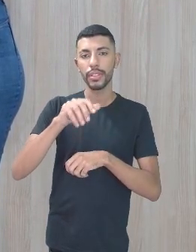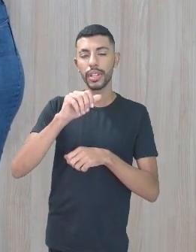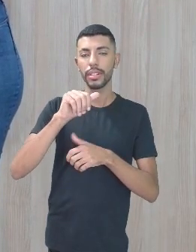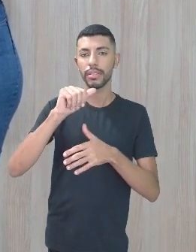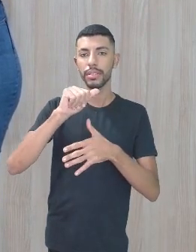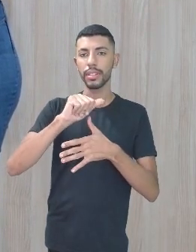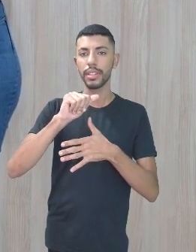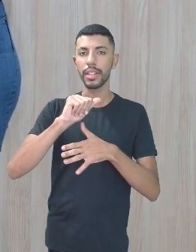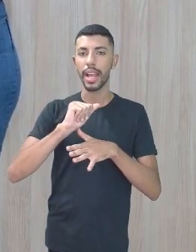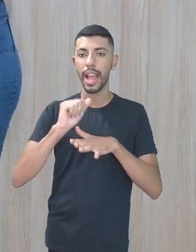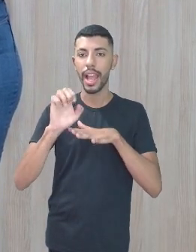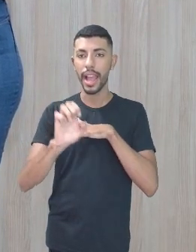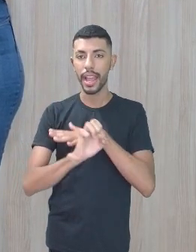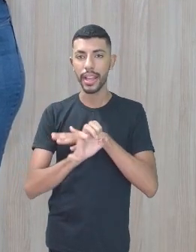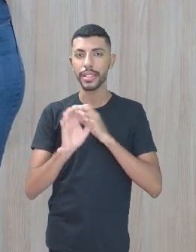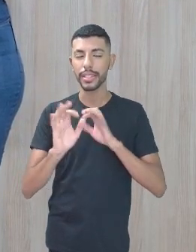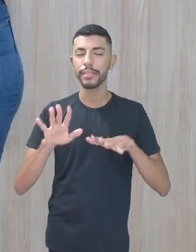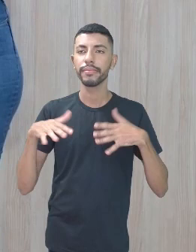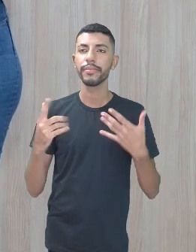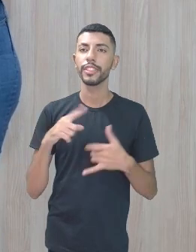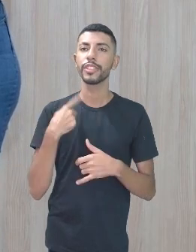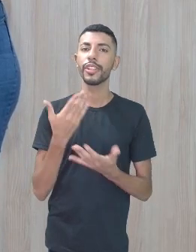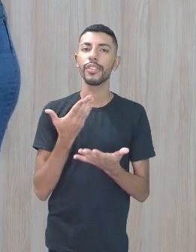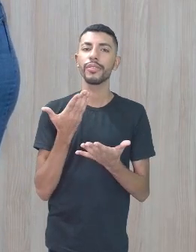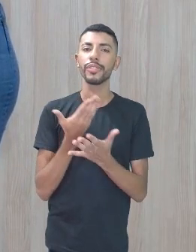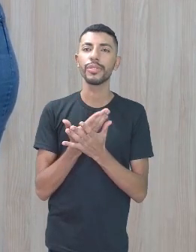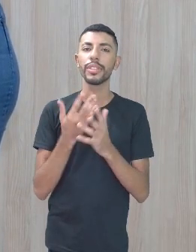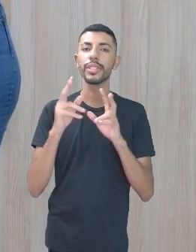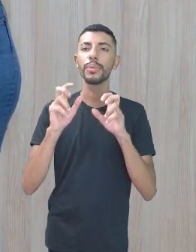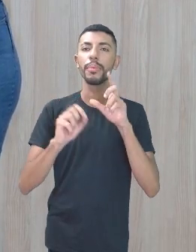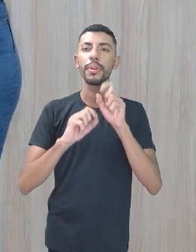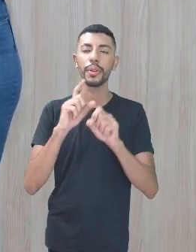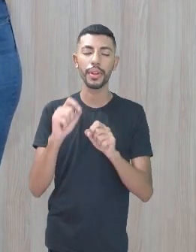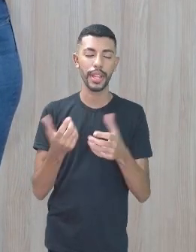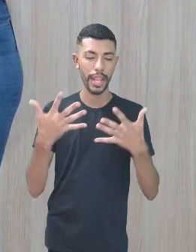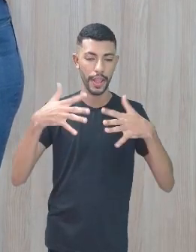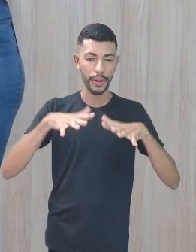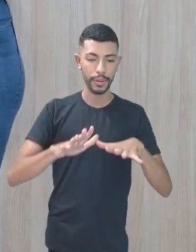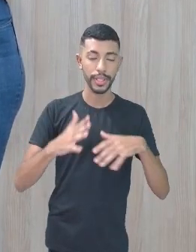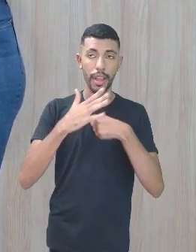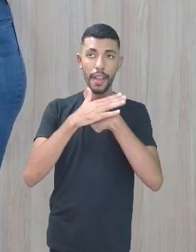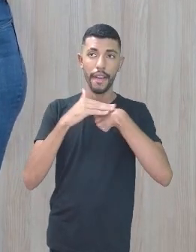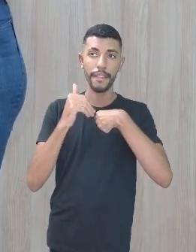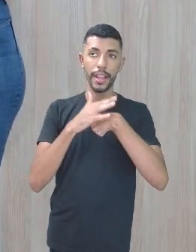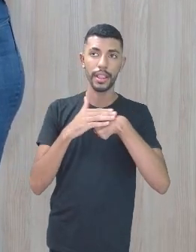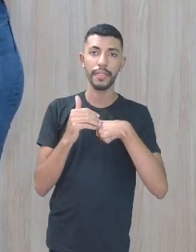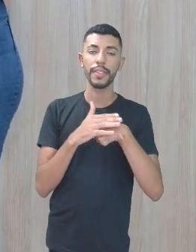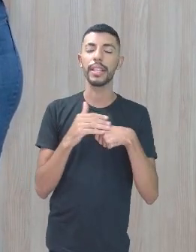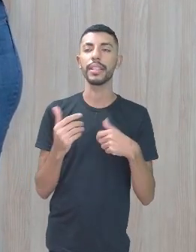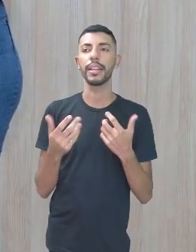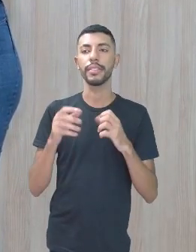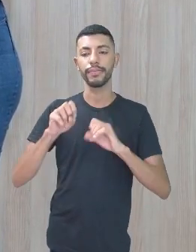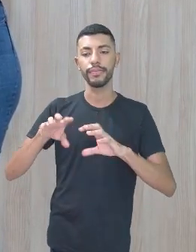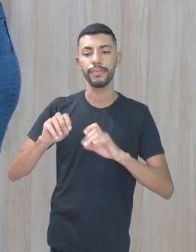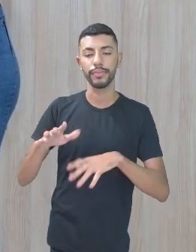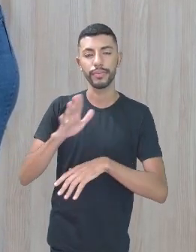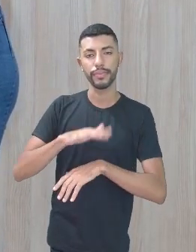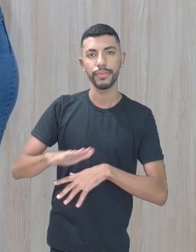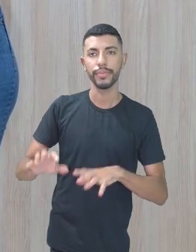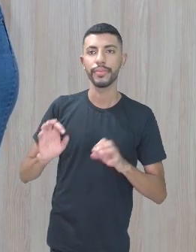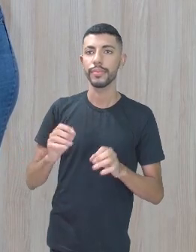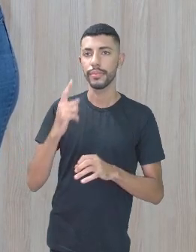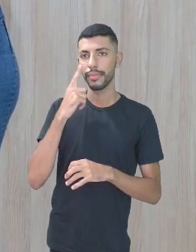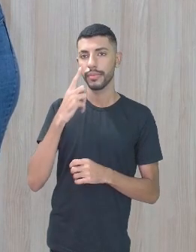vai conversar sobre a afetividade, inclusão e afetividade na educação infantil. Percebam a importância